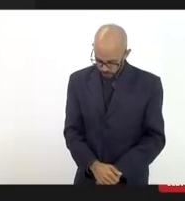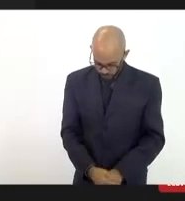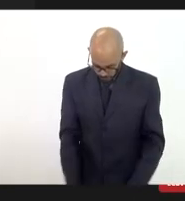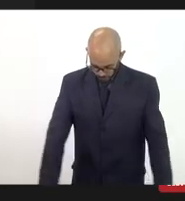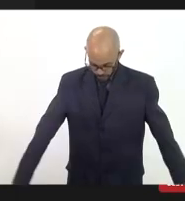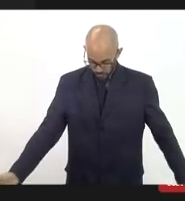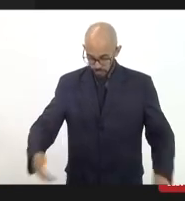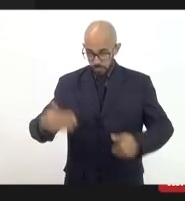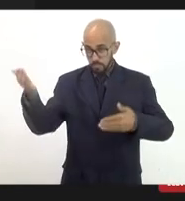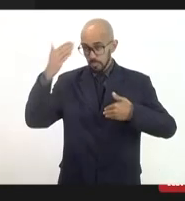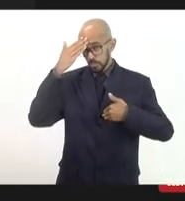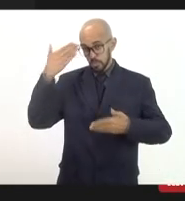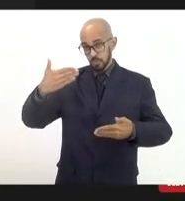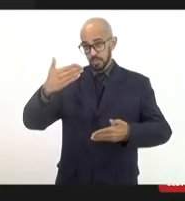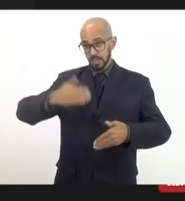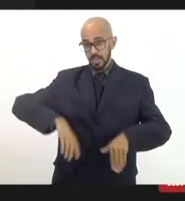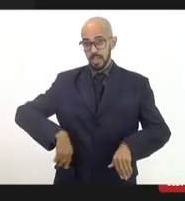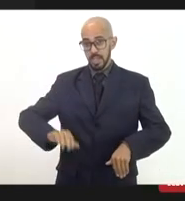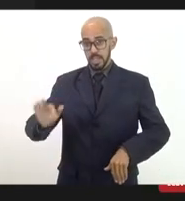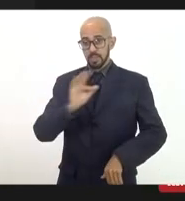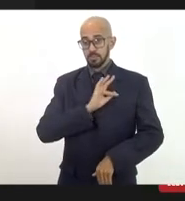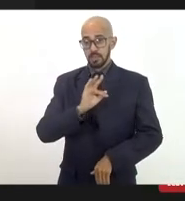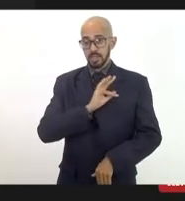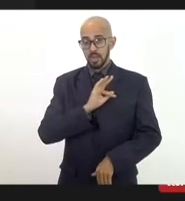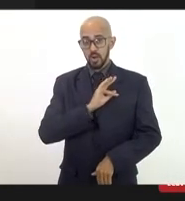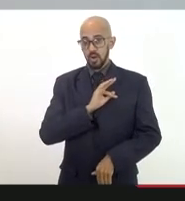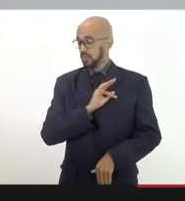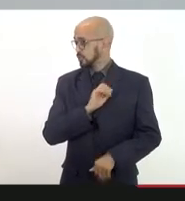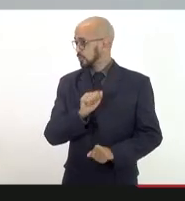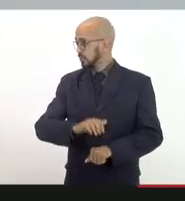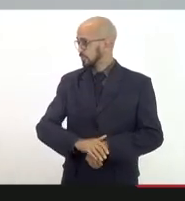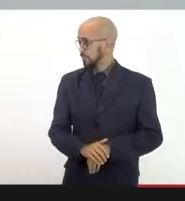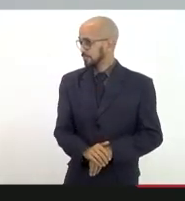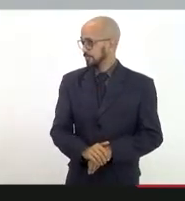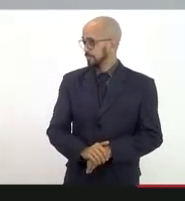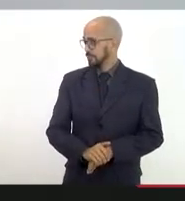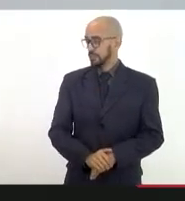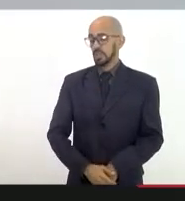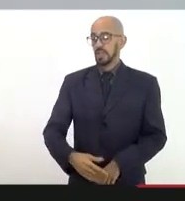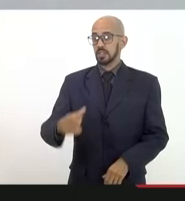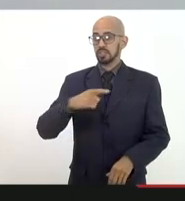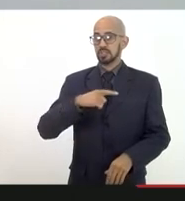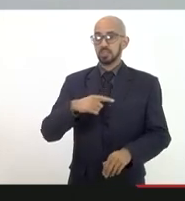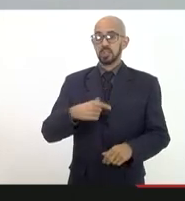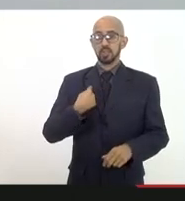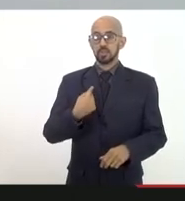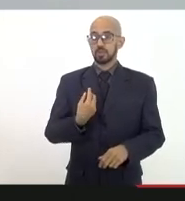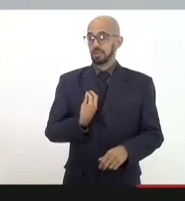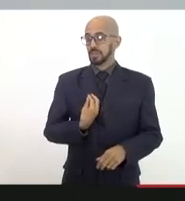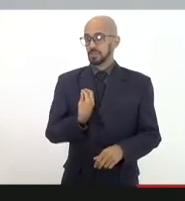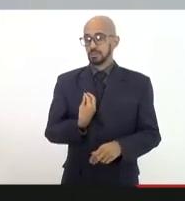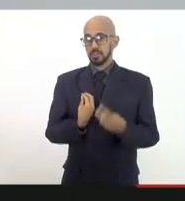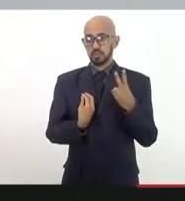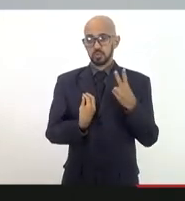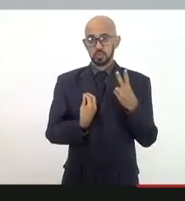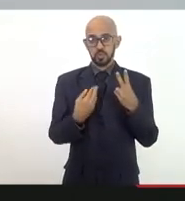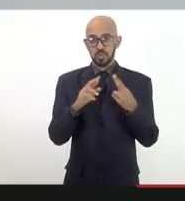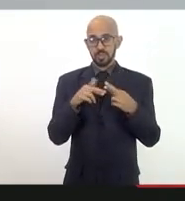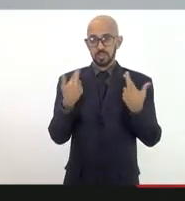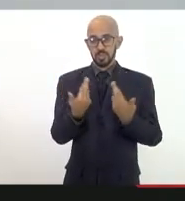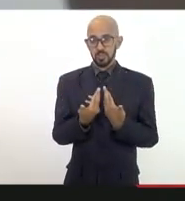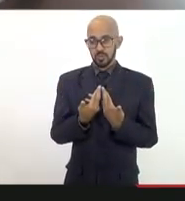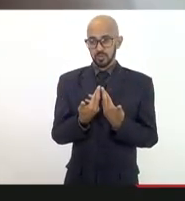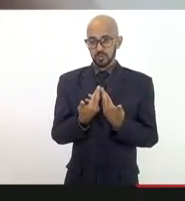Obrigado, deputada Marta Rocha. Eu estou aqui em duas reuniões, né, participando também da